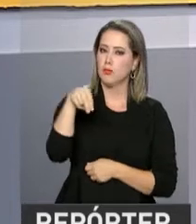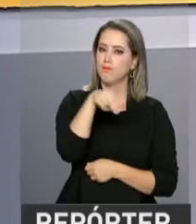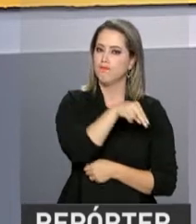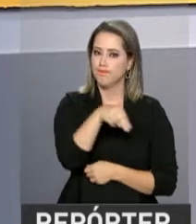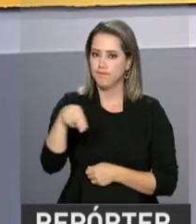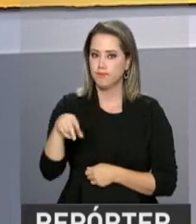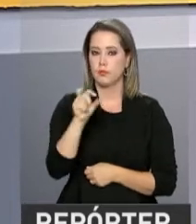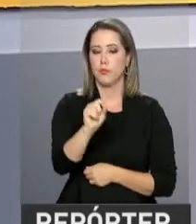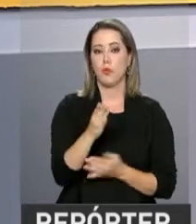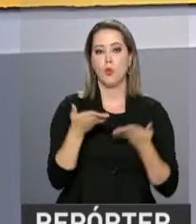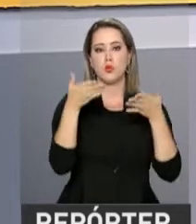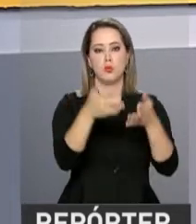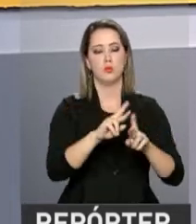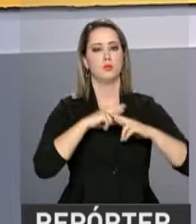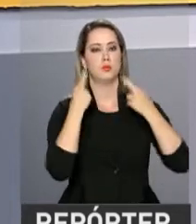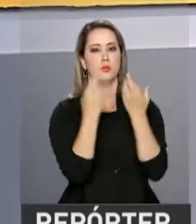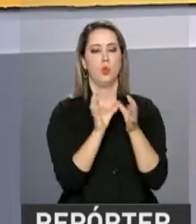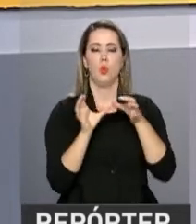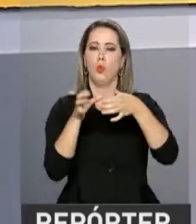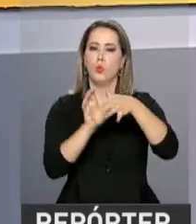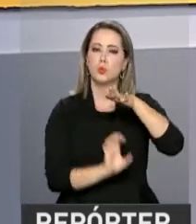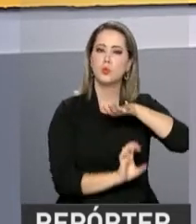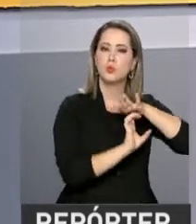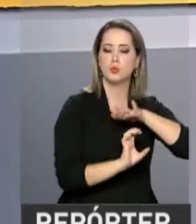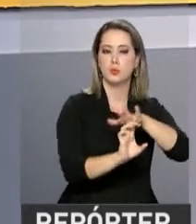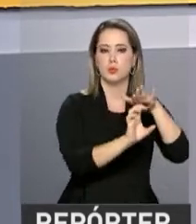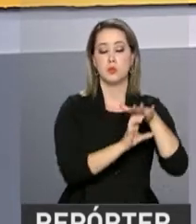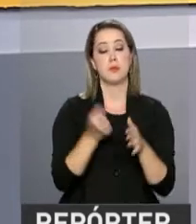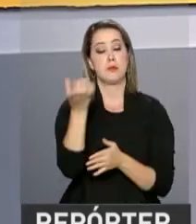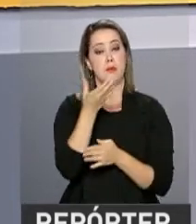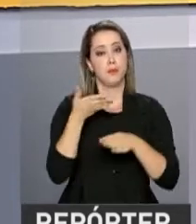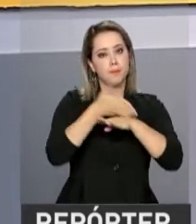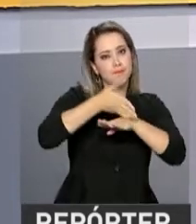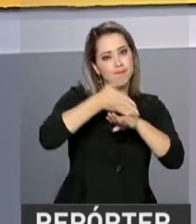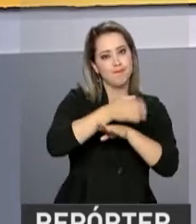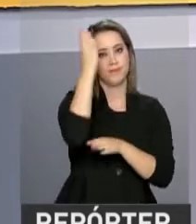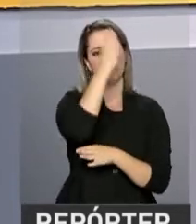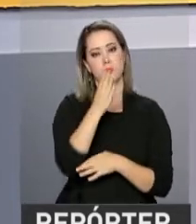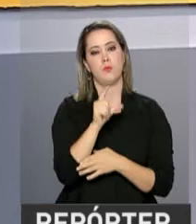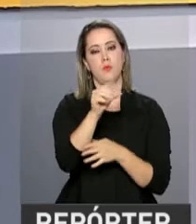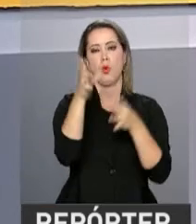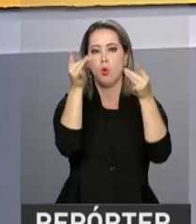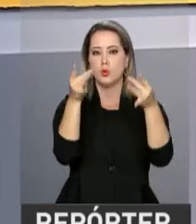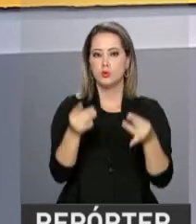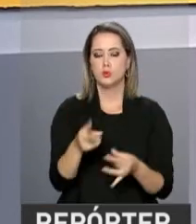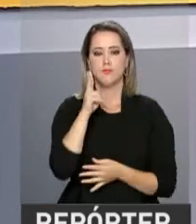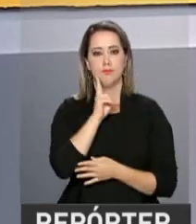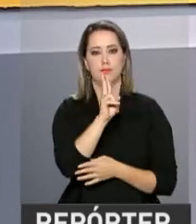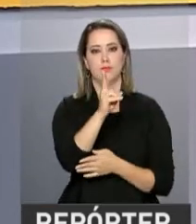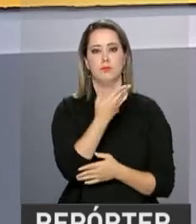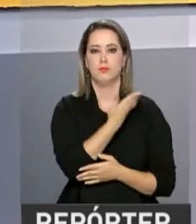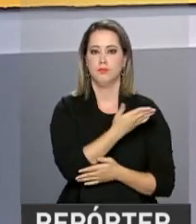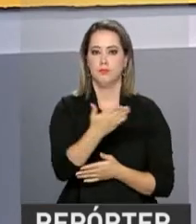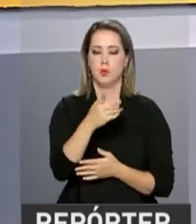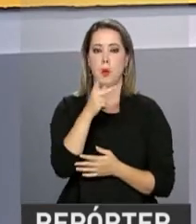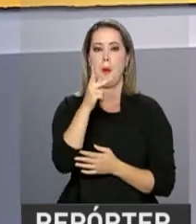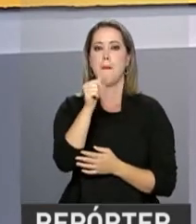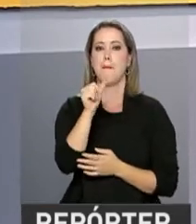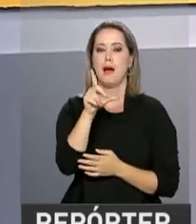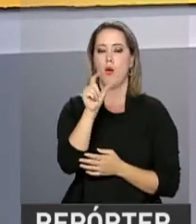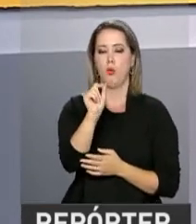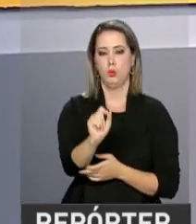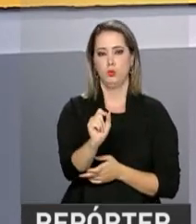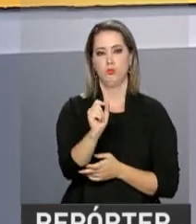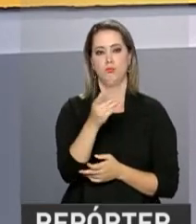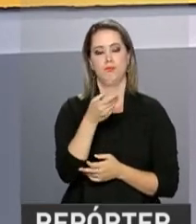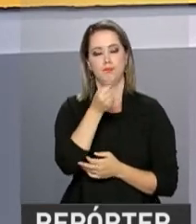participou de reuniões com empresários que têm interesse em entrar no mercado brasileiro os detalhes na reportagem do enviado especial da